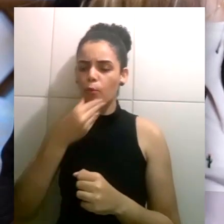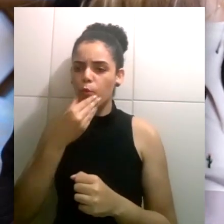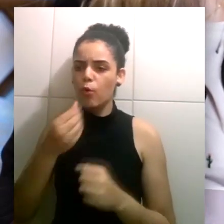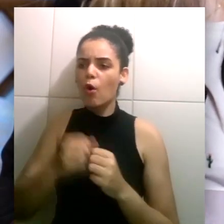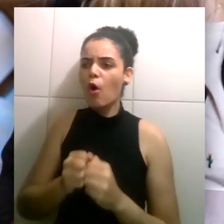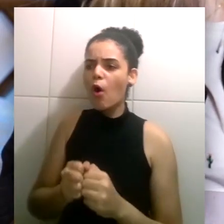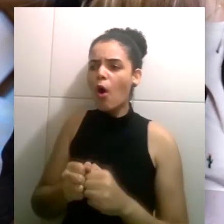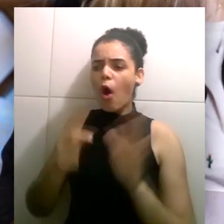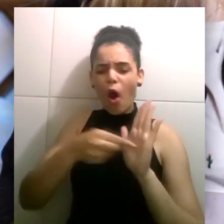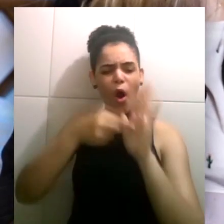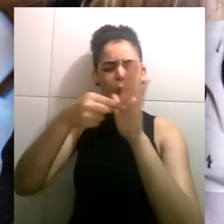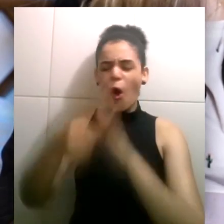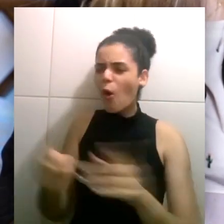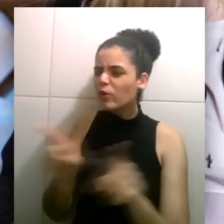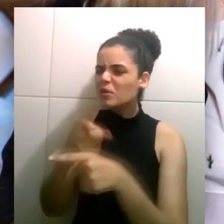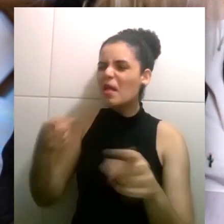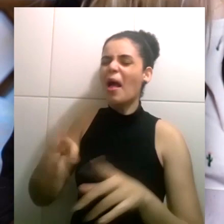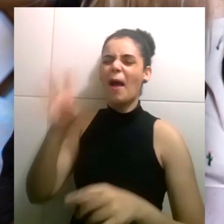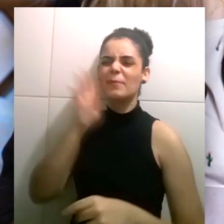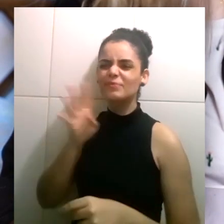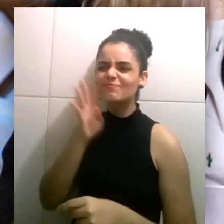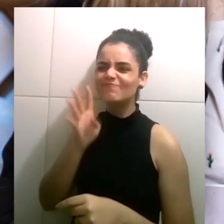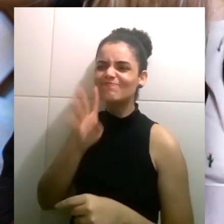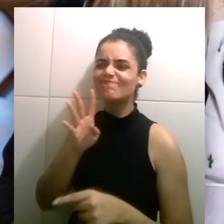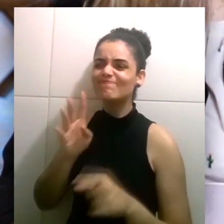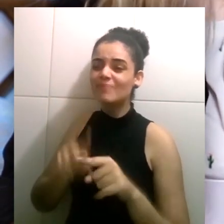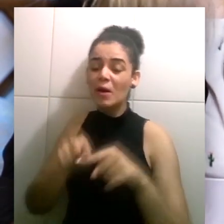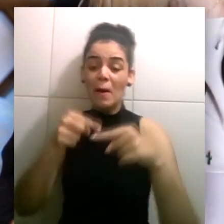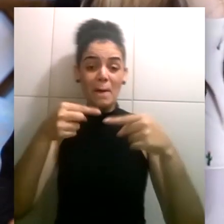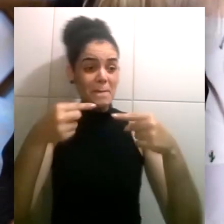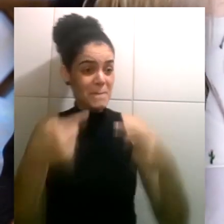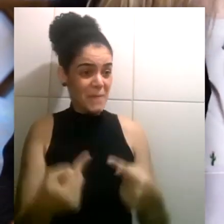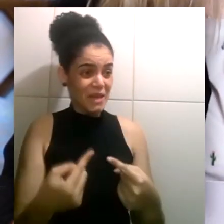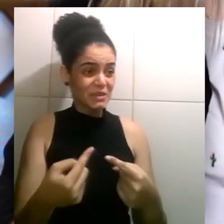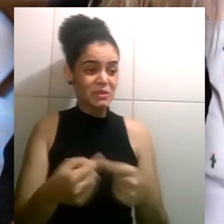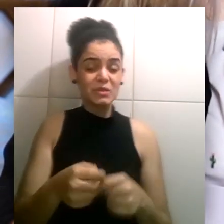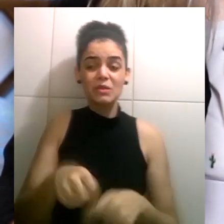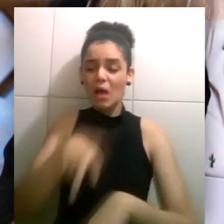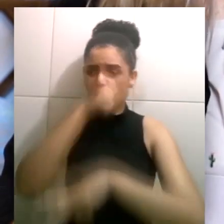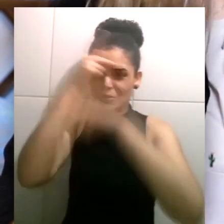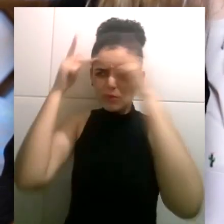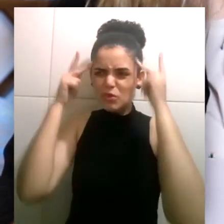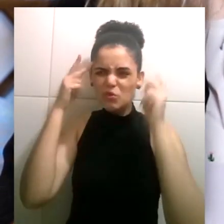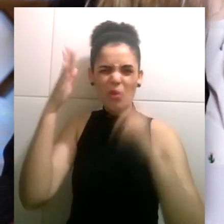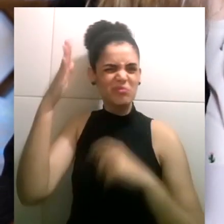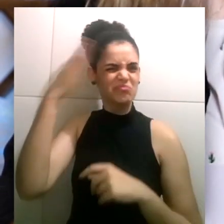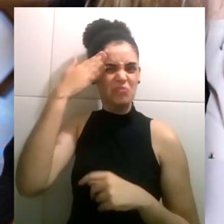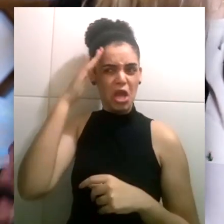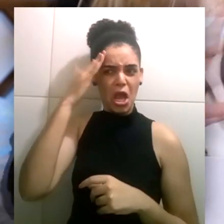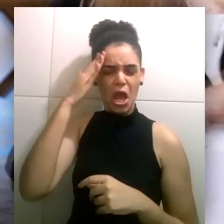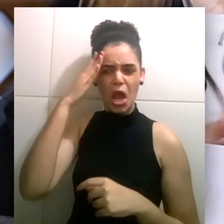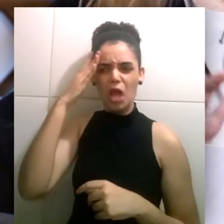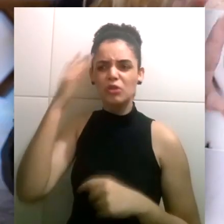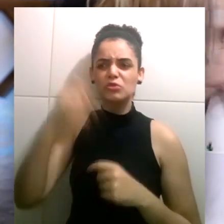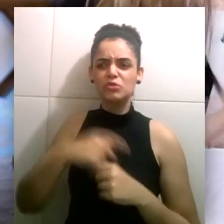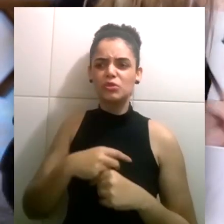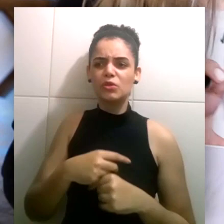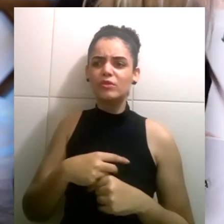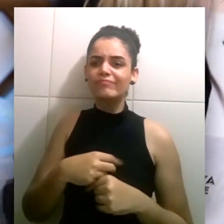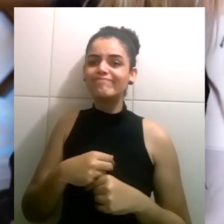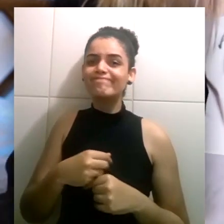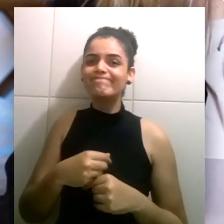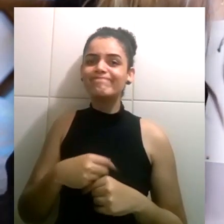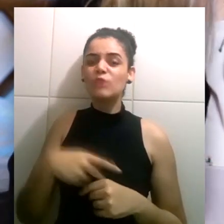que a Raquel, olha como ficou legal essa versão. Claro que eles não entenderam o português, mas assim, o som. Ficou. Eles